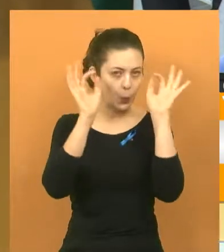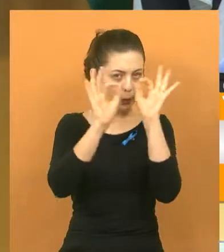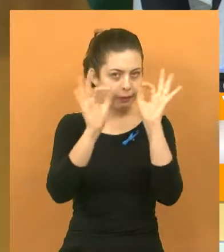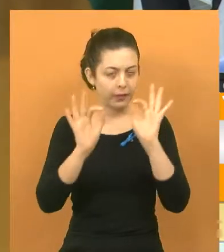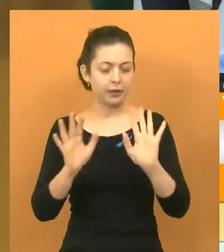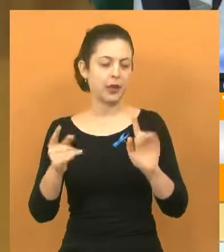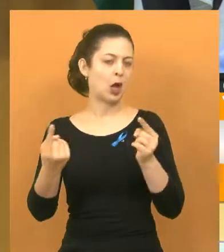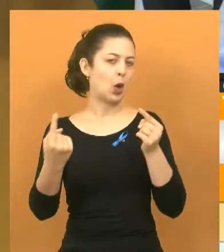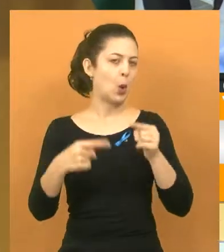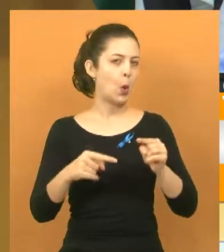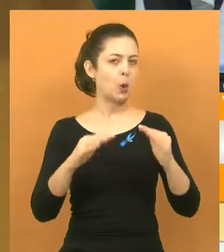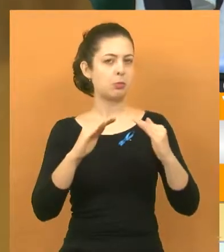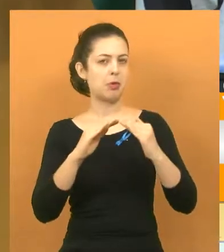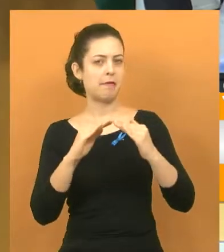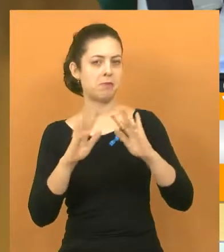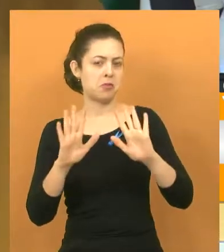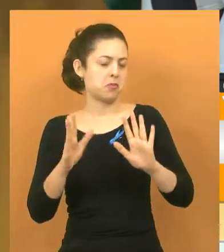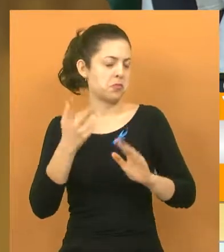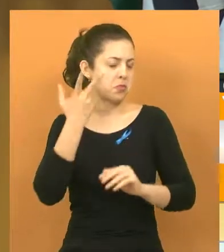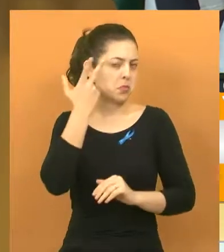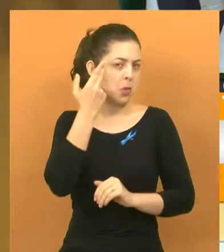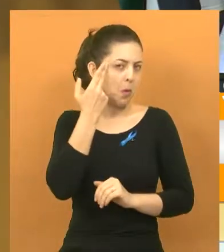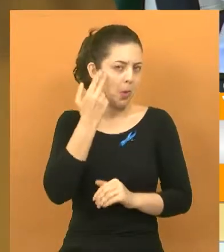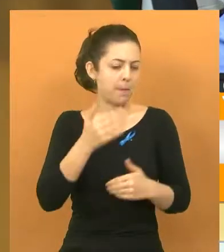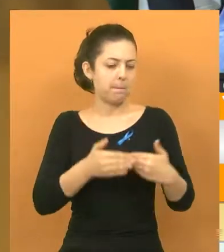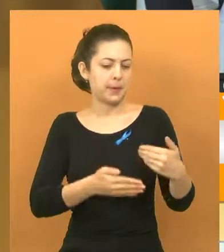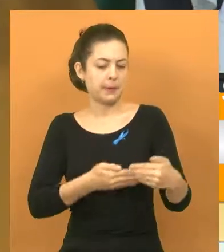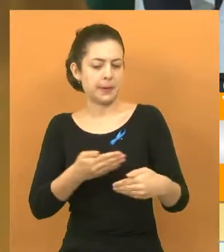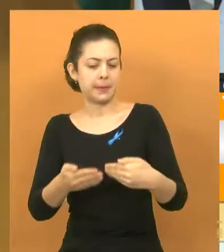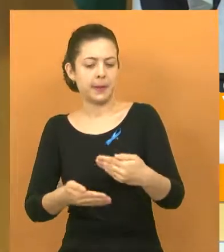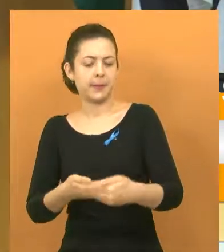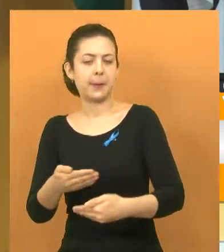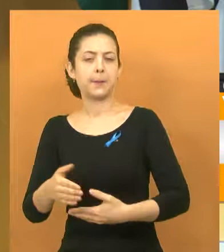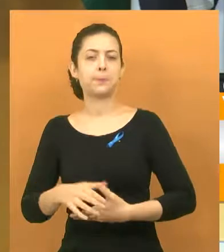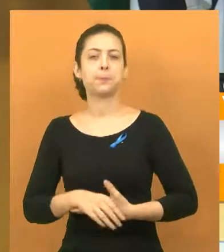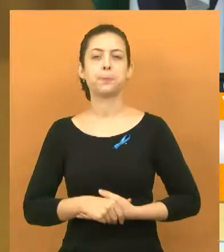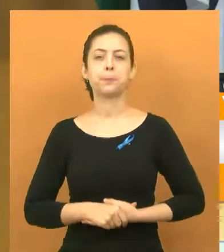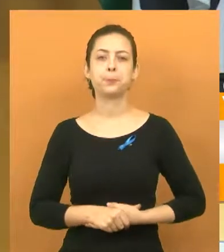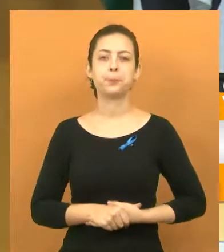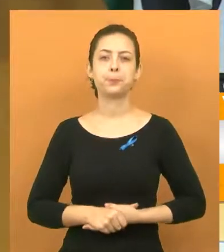até ser contra, ser a favor, isso faz parte do processo.